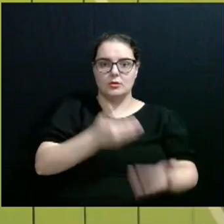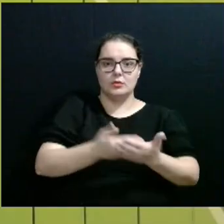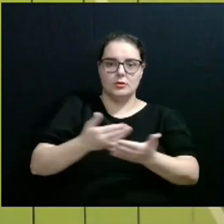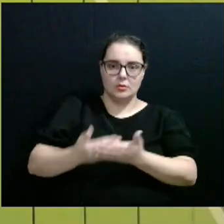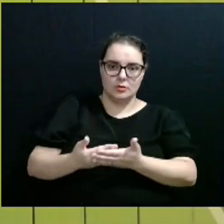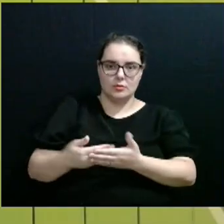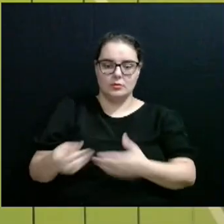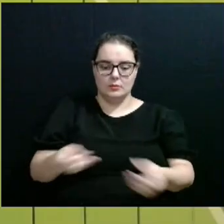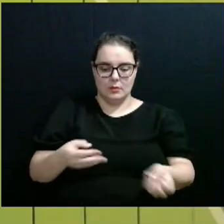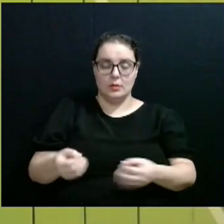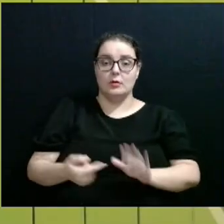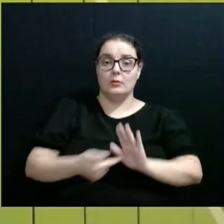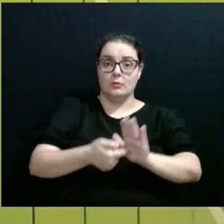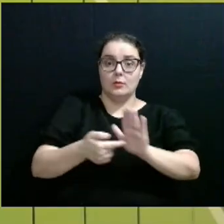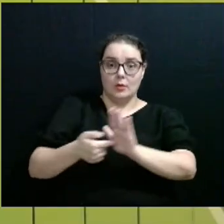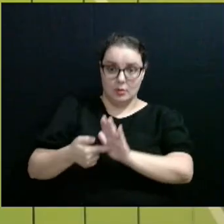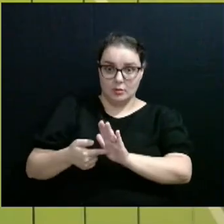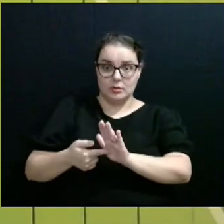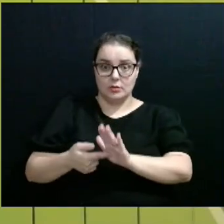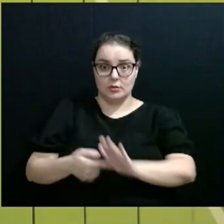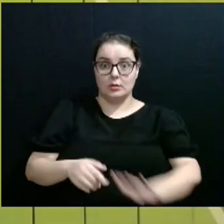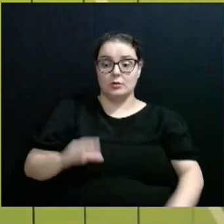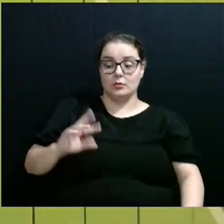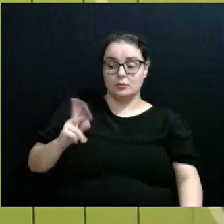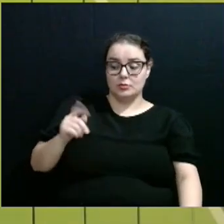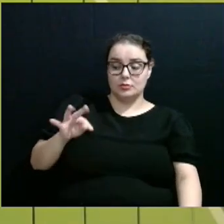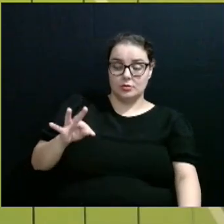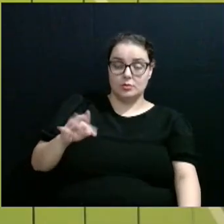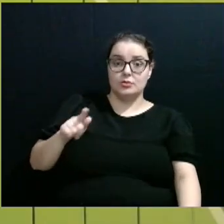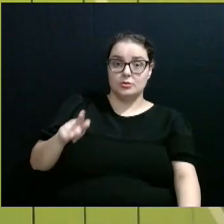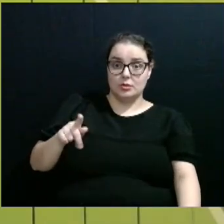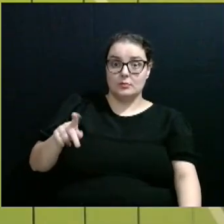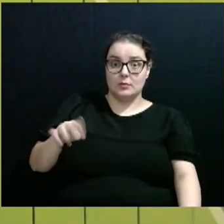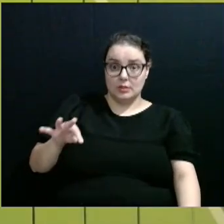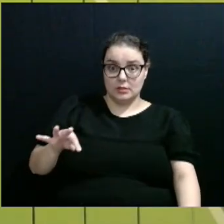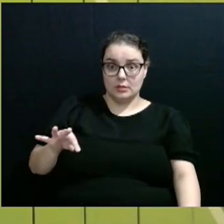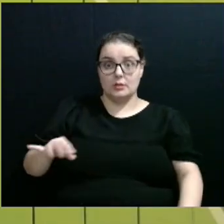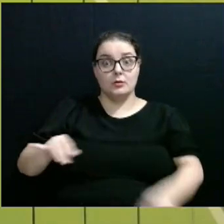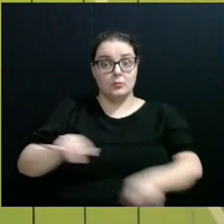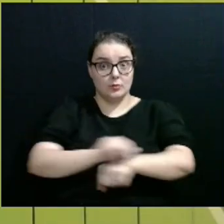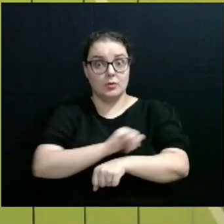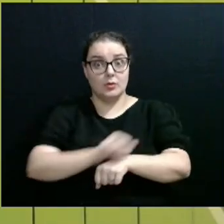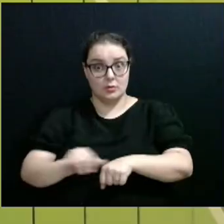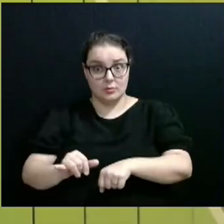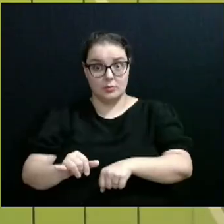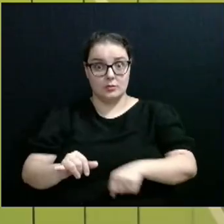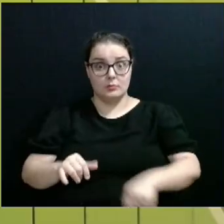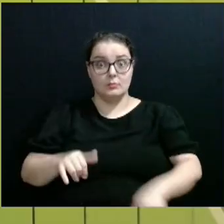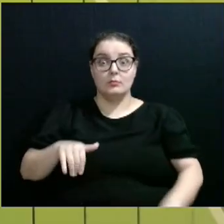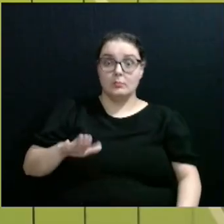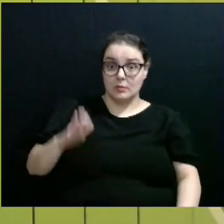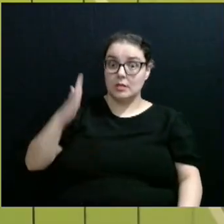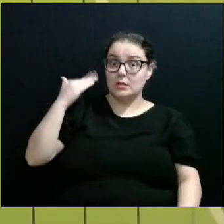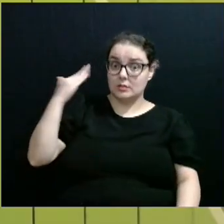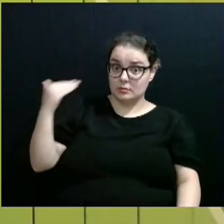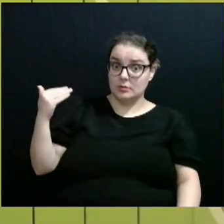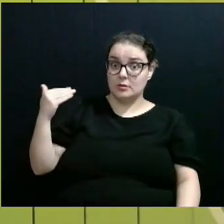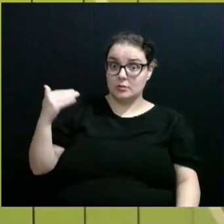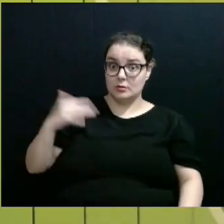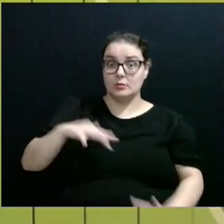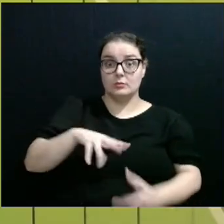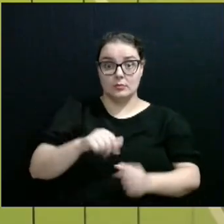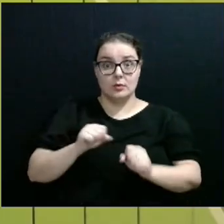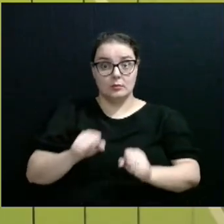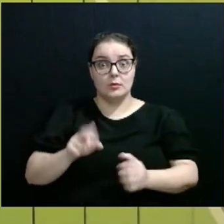revelam, por exemplo, que o ChatGPT, uma das ferramentas de IA mais populares do mundo, pode consumir